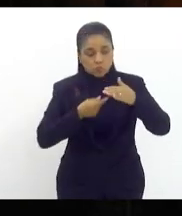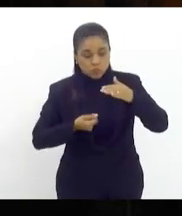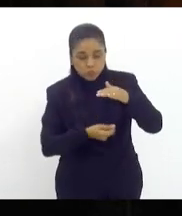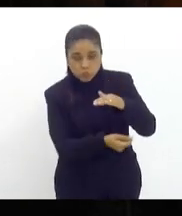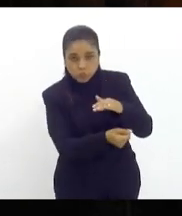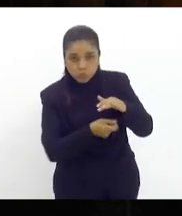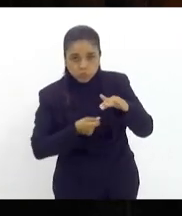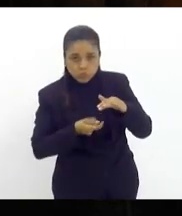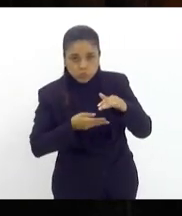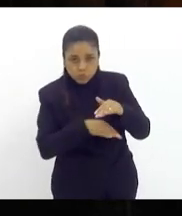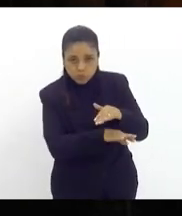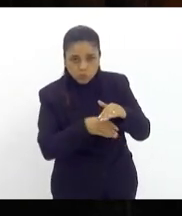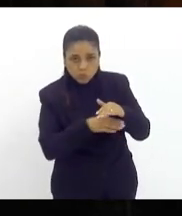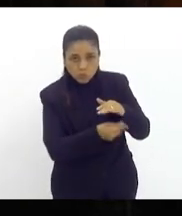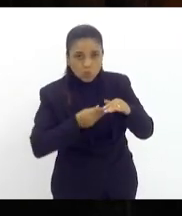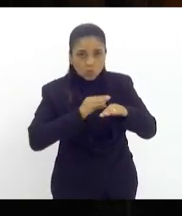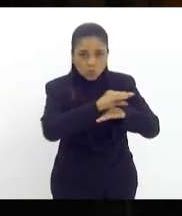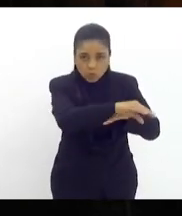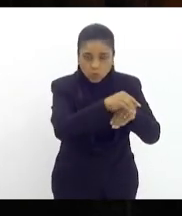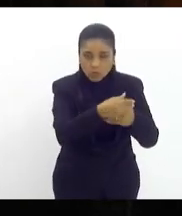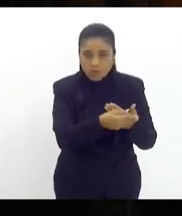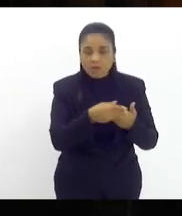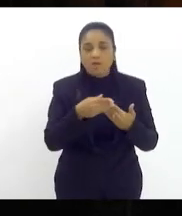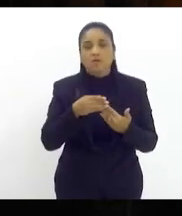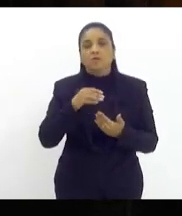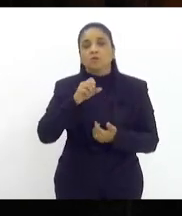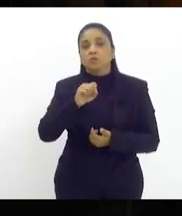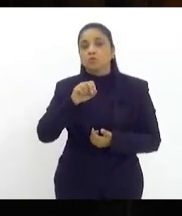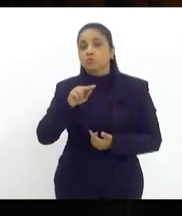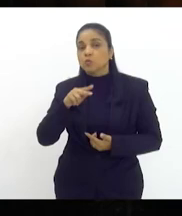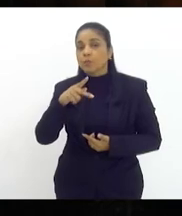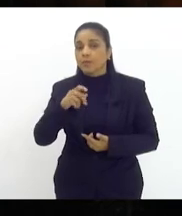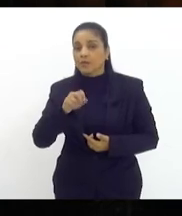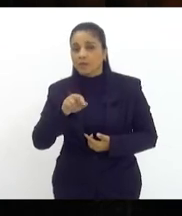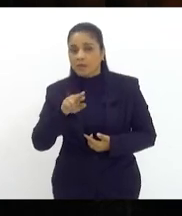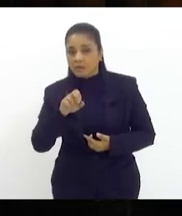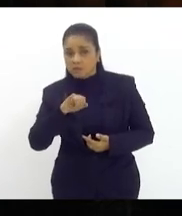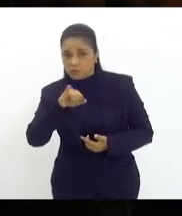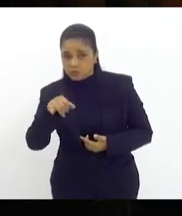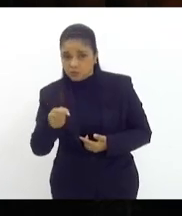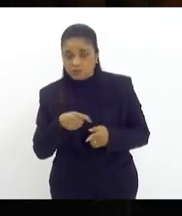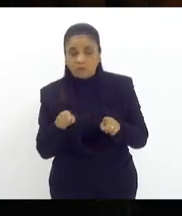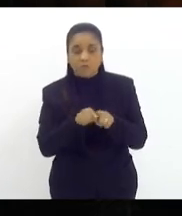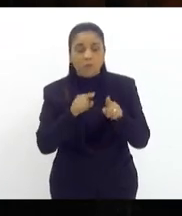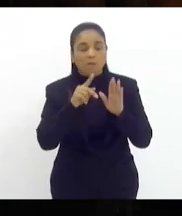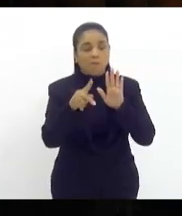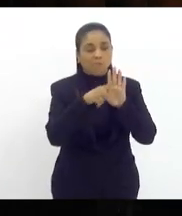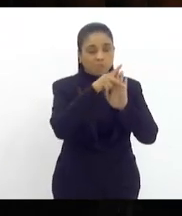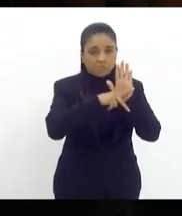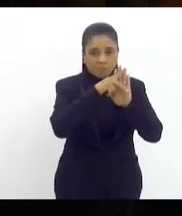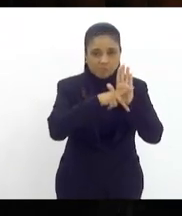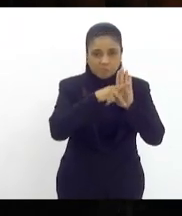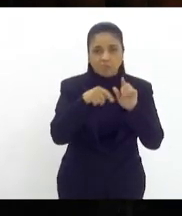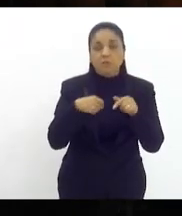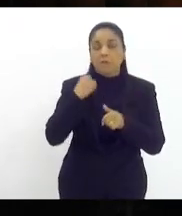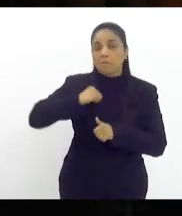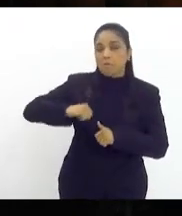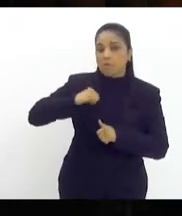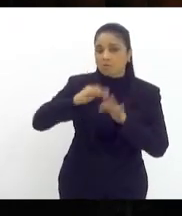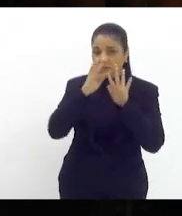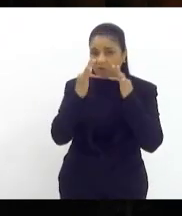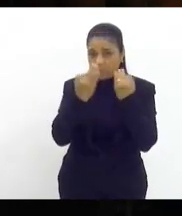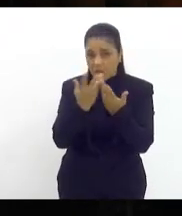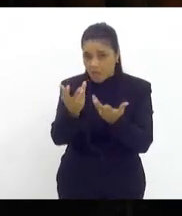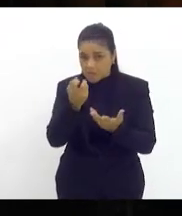que minha companheira Renata Souza sempre esteve ao lado a gente protocolou projeto nessa casa para que quem recebe o Bolsa Família também